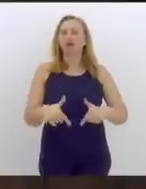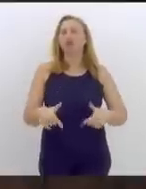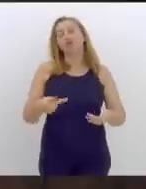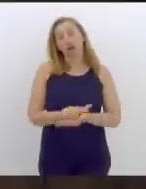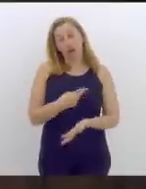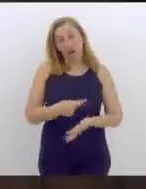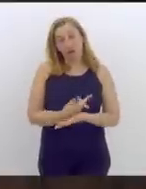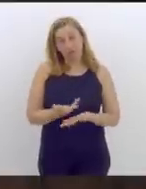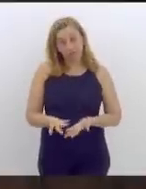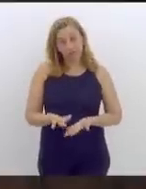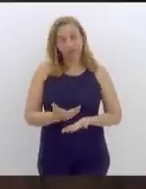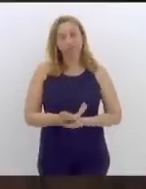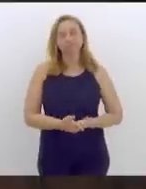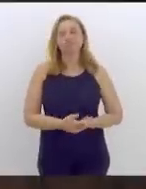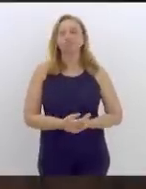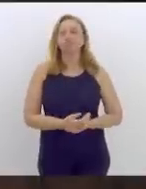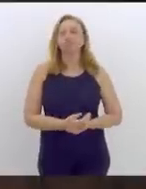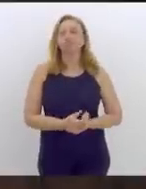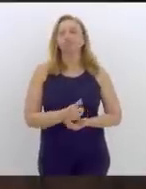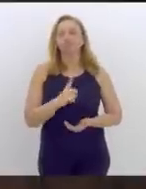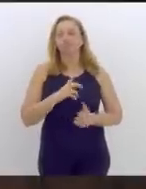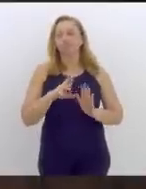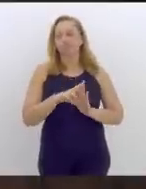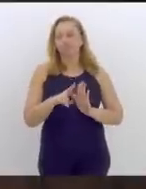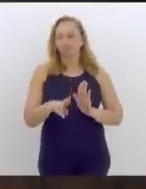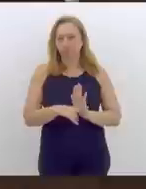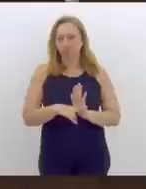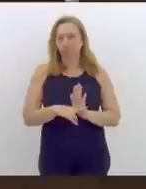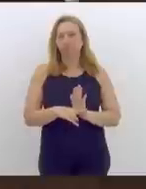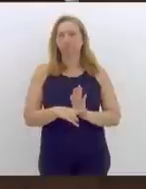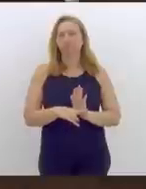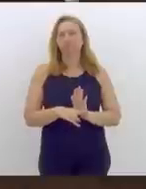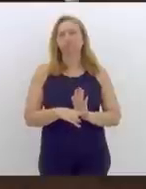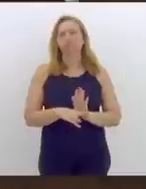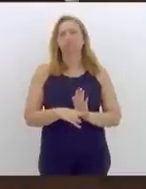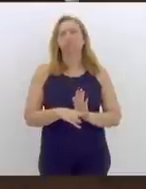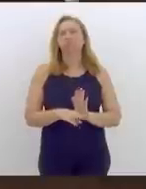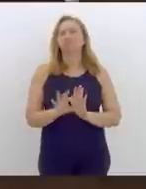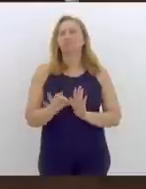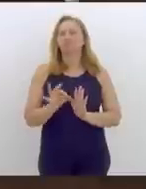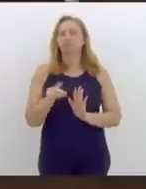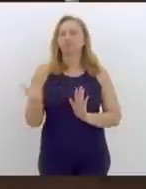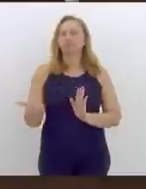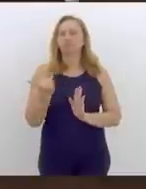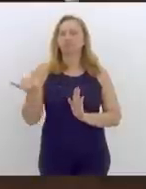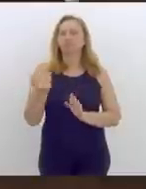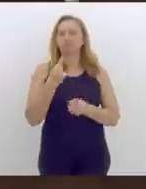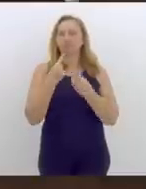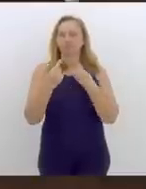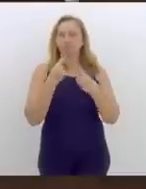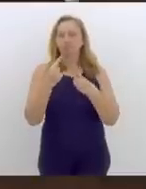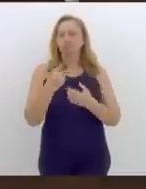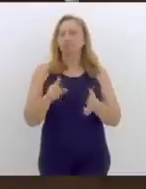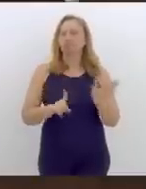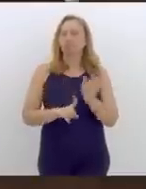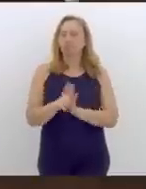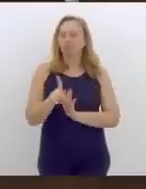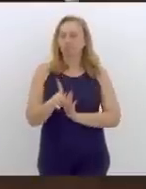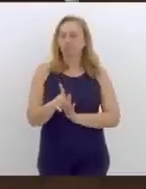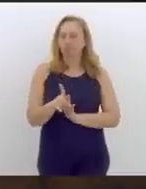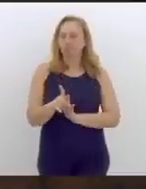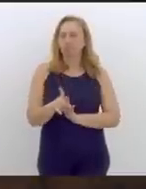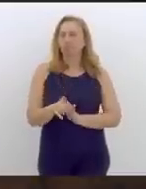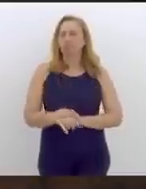forma errada parece que nós temos um regulamento então automaticamente é importante nós discutirmos eu gostaria de perguntar para